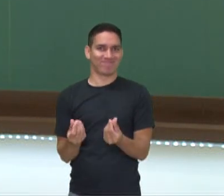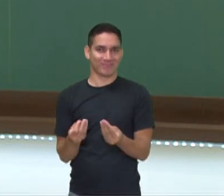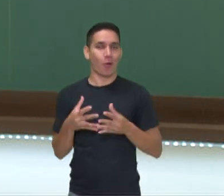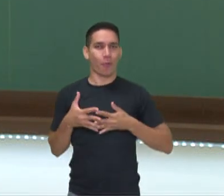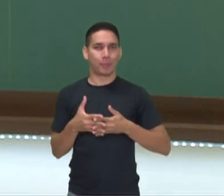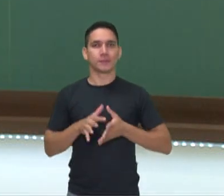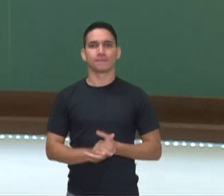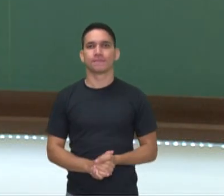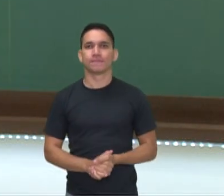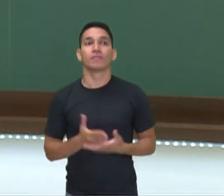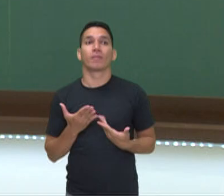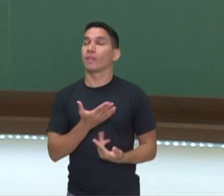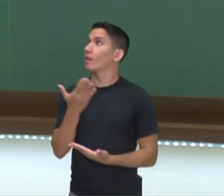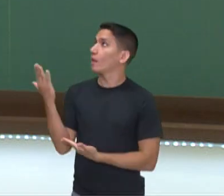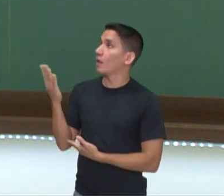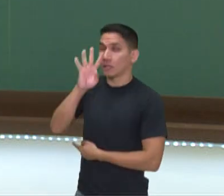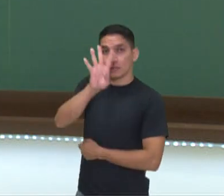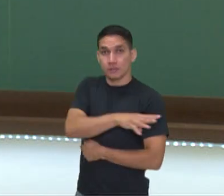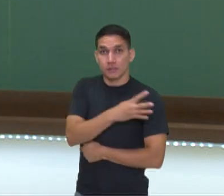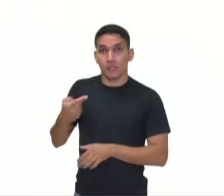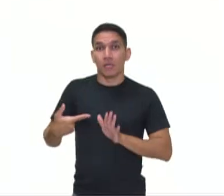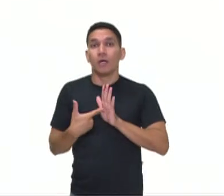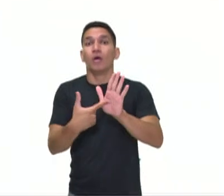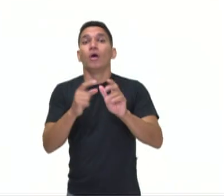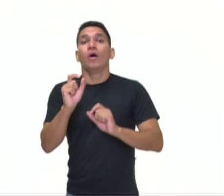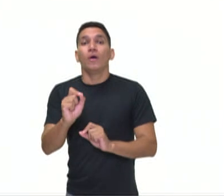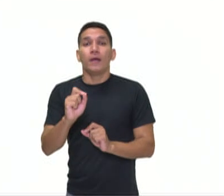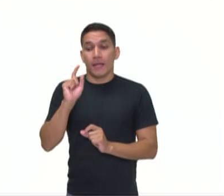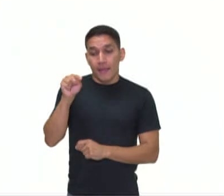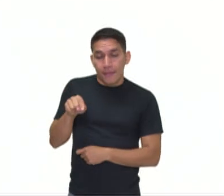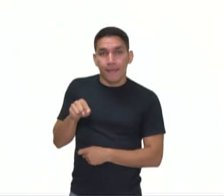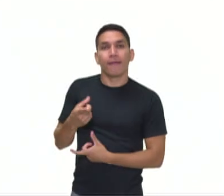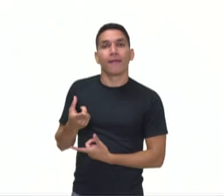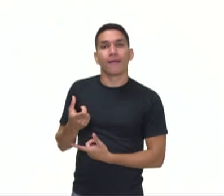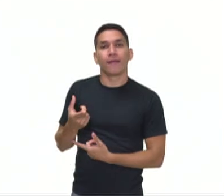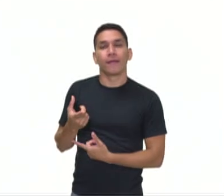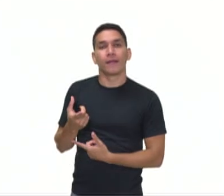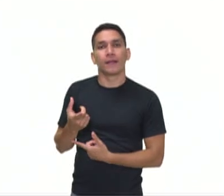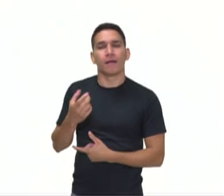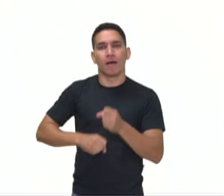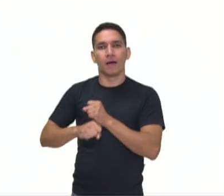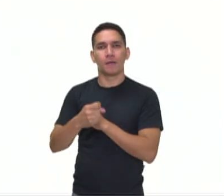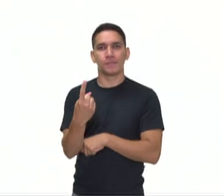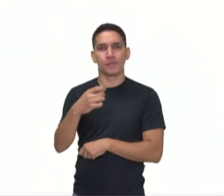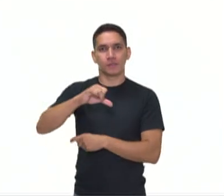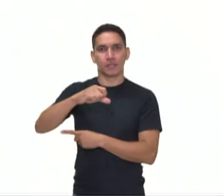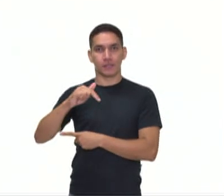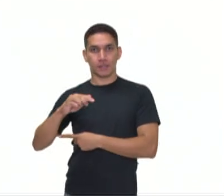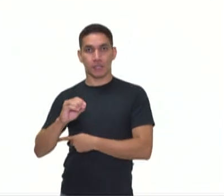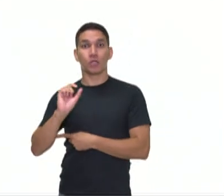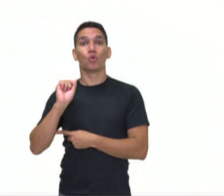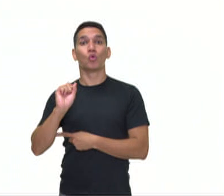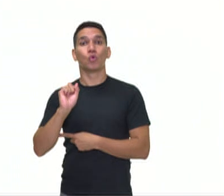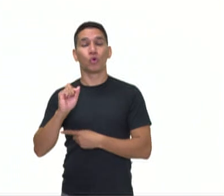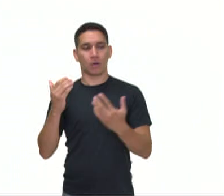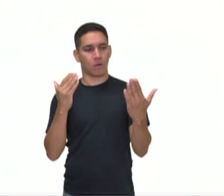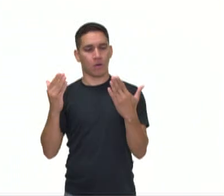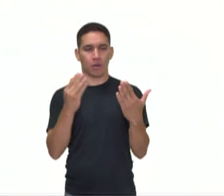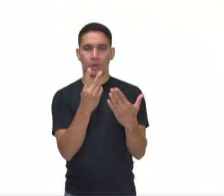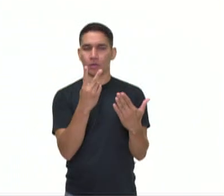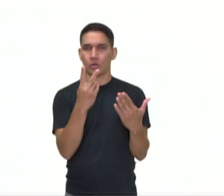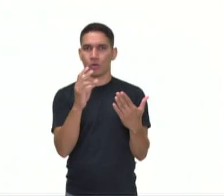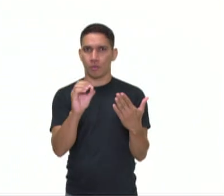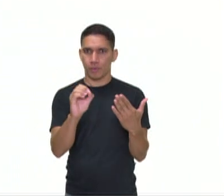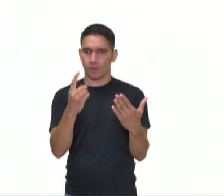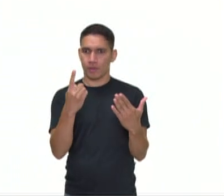ó. Aqui, essa tabela aqui mostra para você um pouquinho, ó, em 1970 e em 2015. Então,